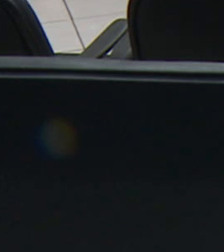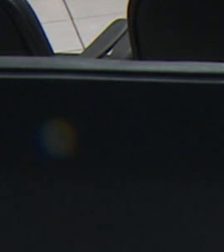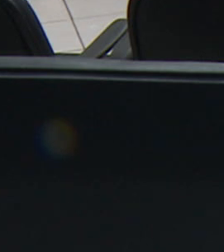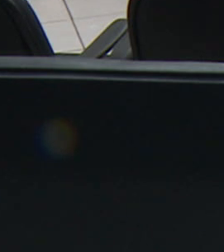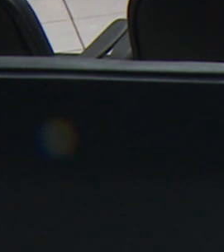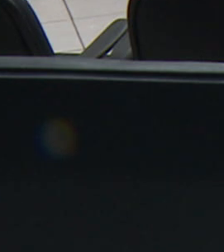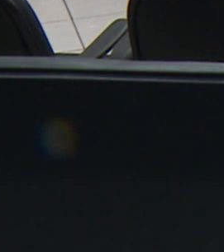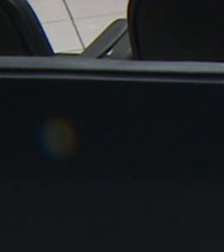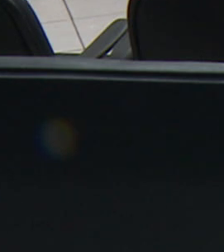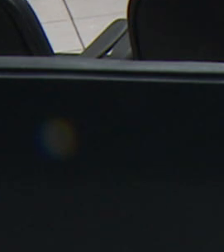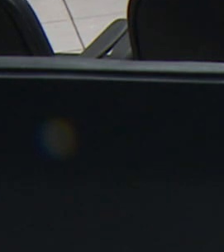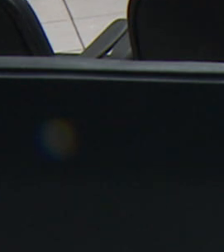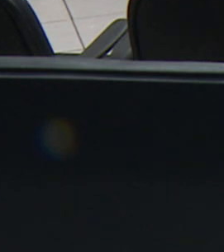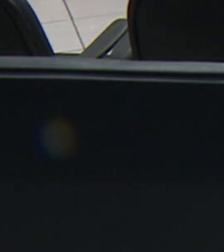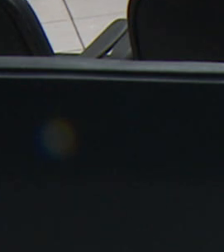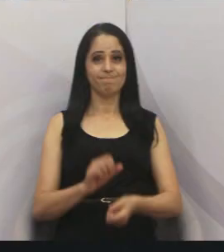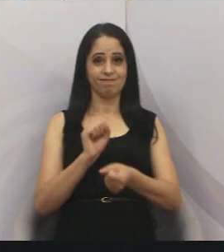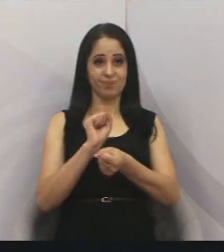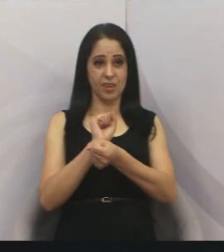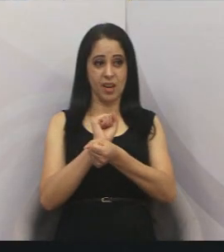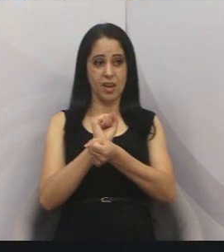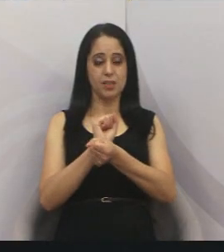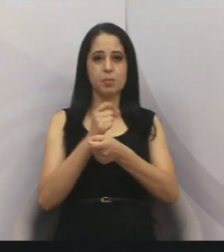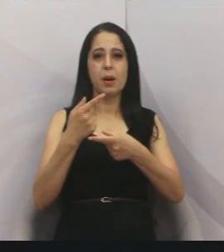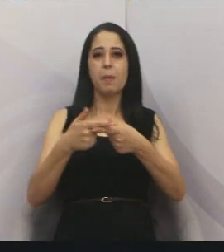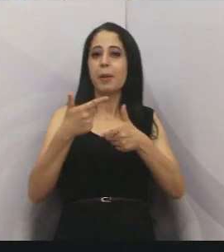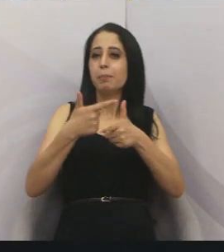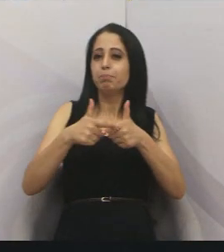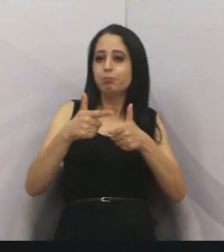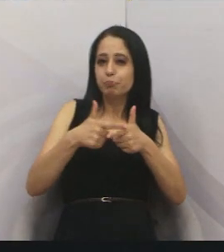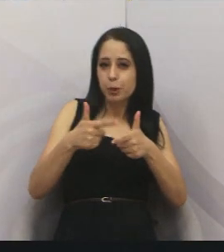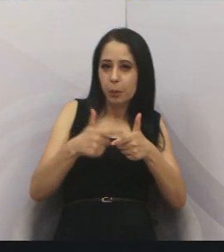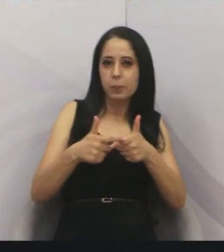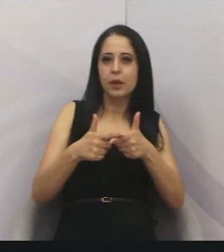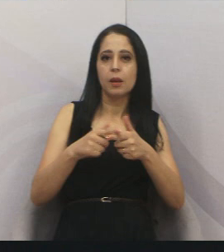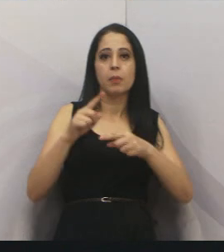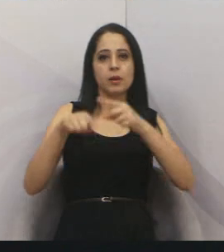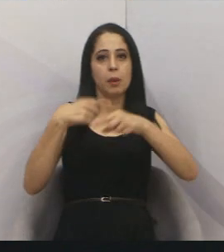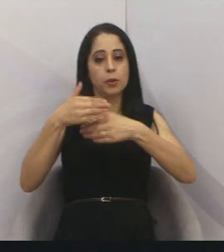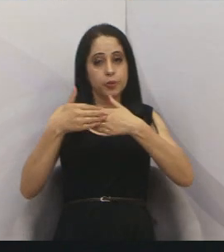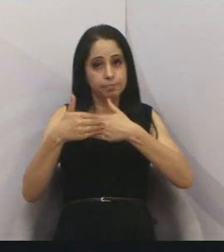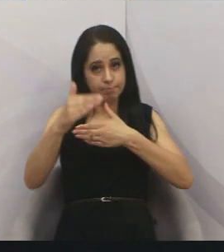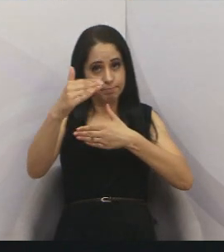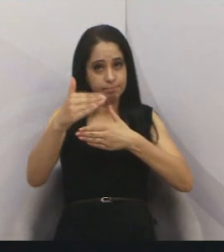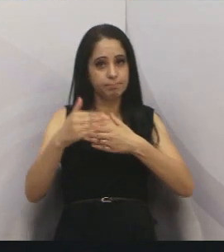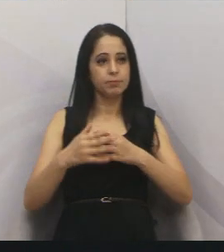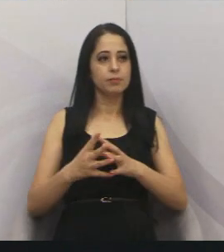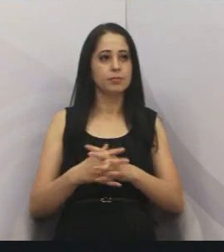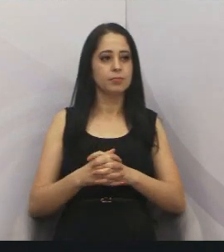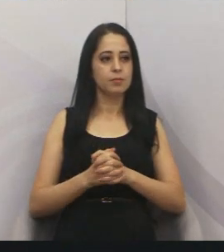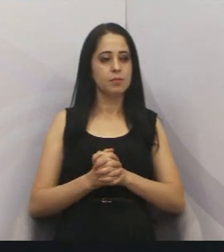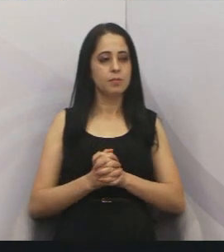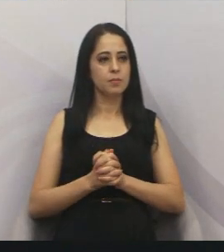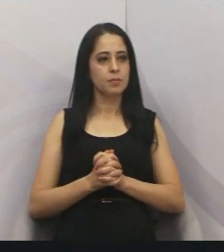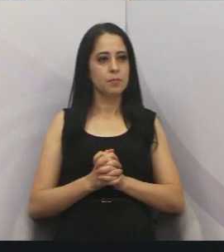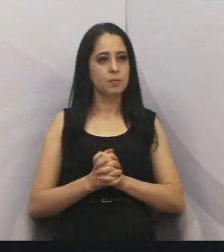gente vai aguardar um momento, a gente está com um probleminha aqui no nosso sistema de contabilização. Daqui a pouco a gente continua. Conceição.